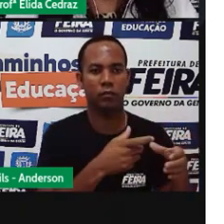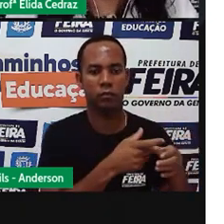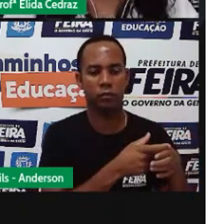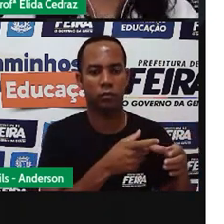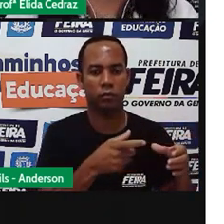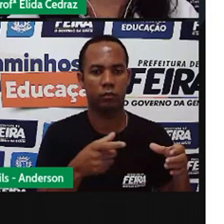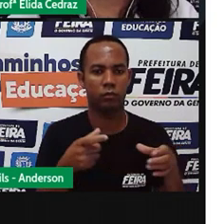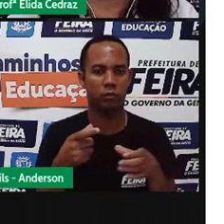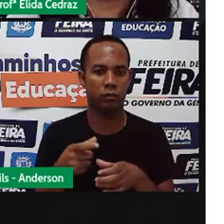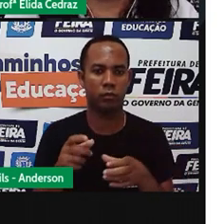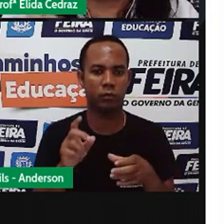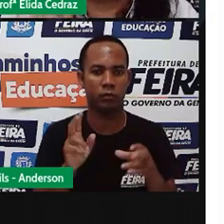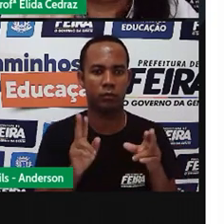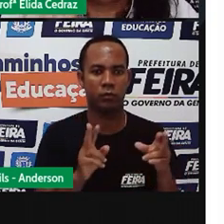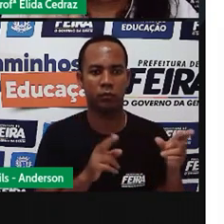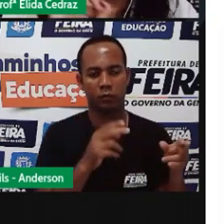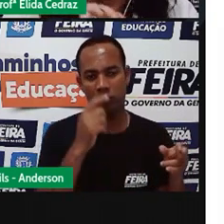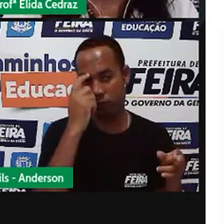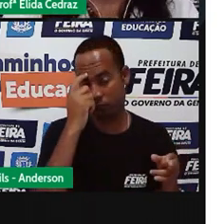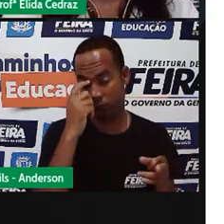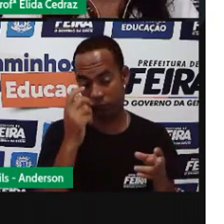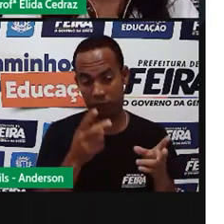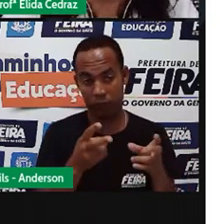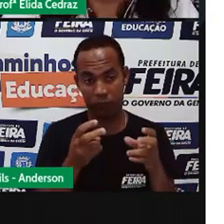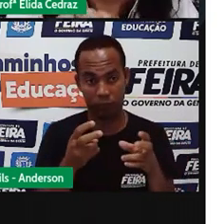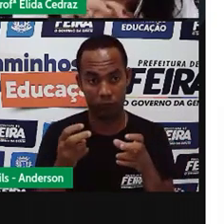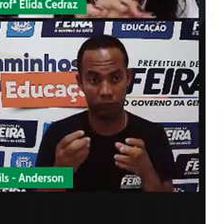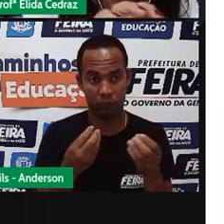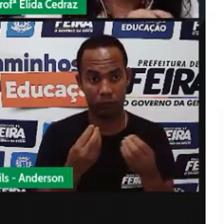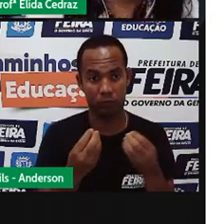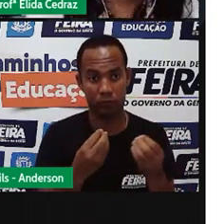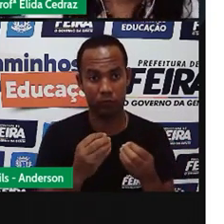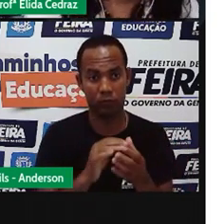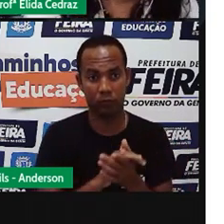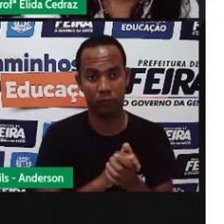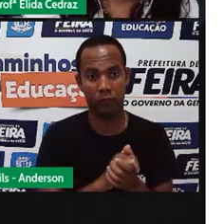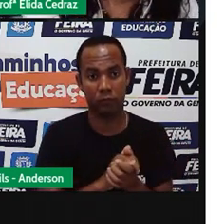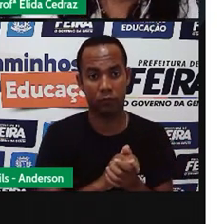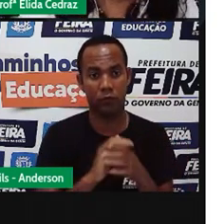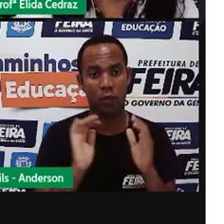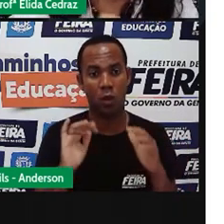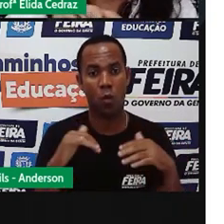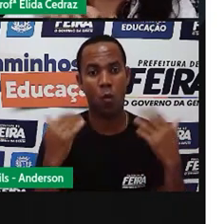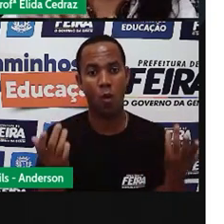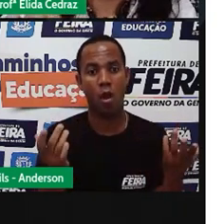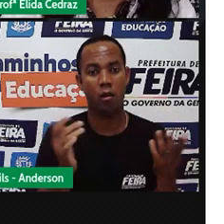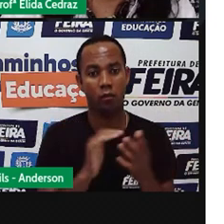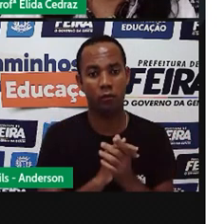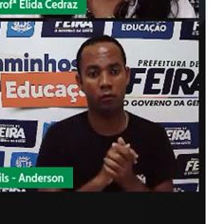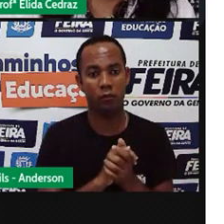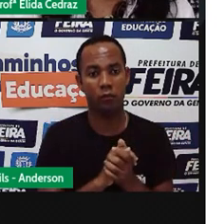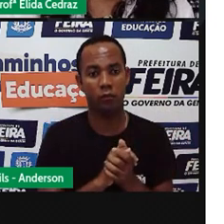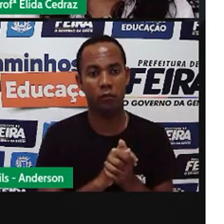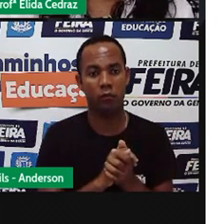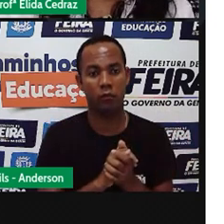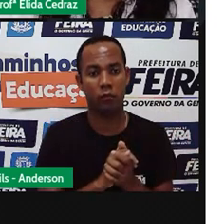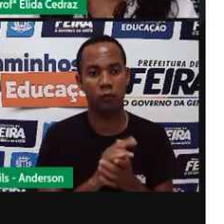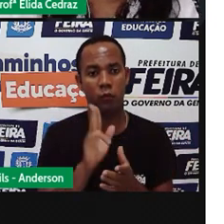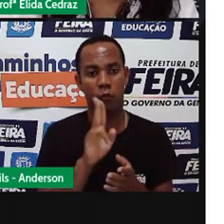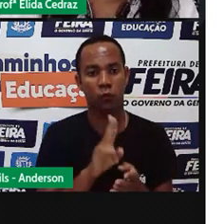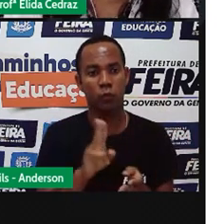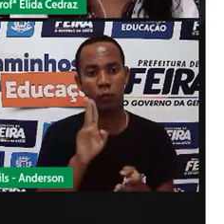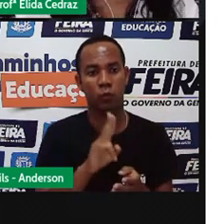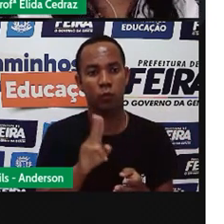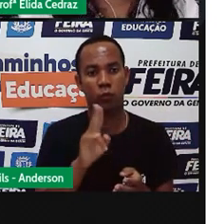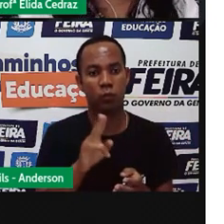copos. E você vai observar em qual material foi permitido